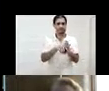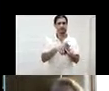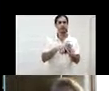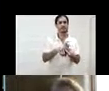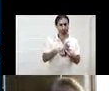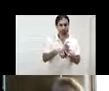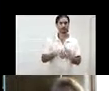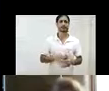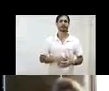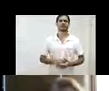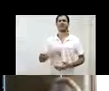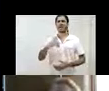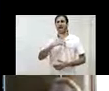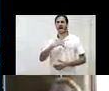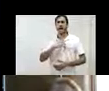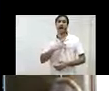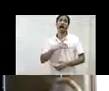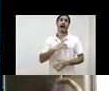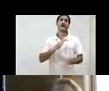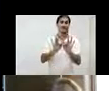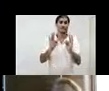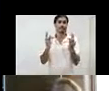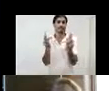uma realidade que também é objetiva,